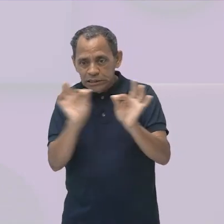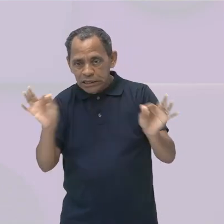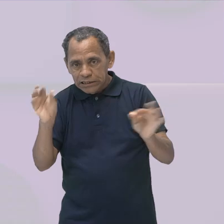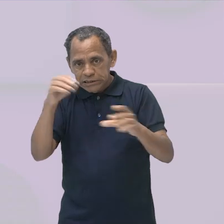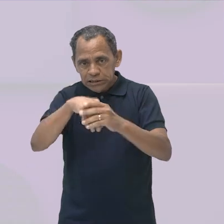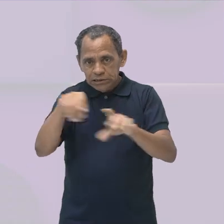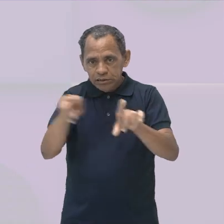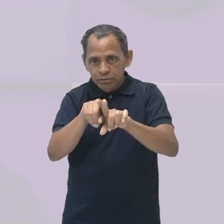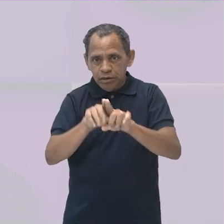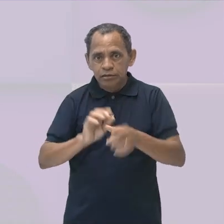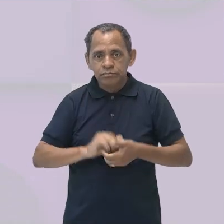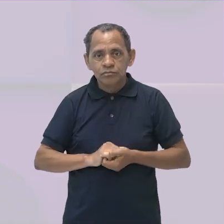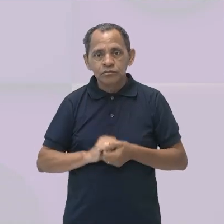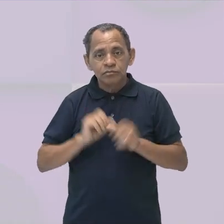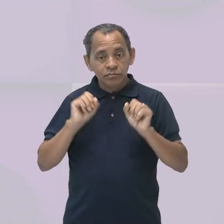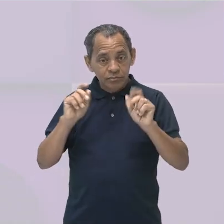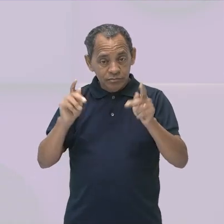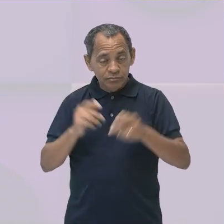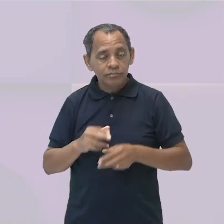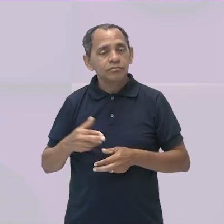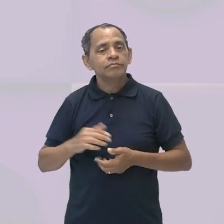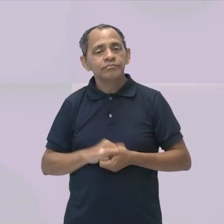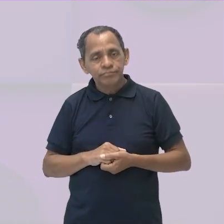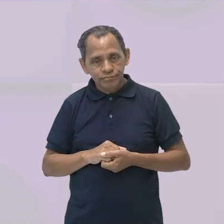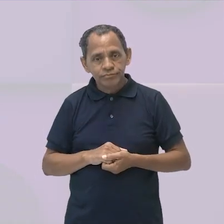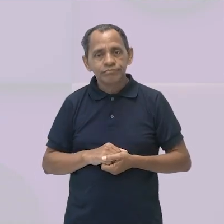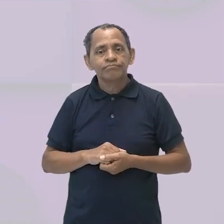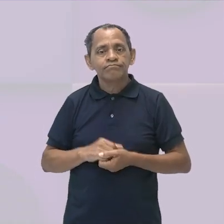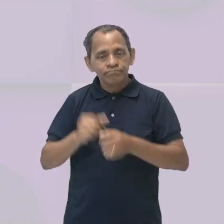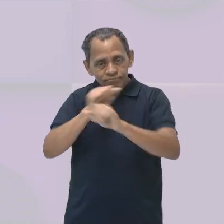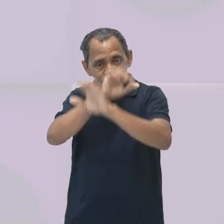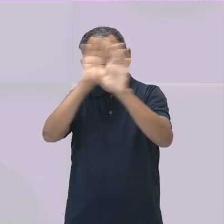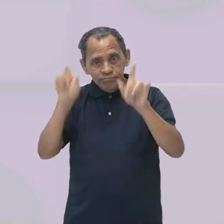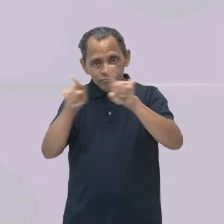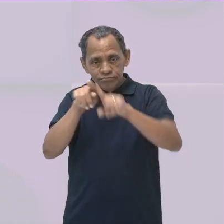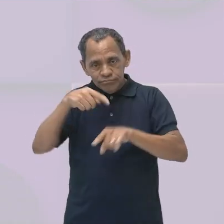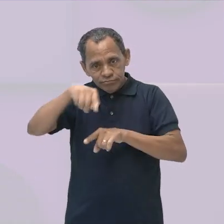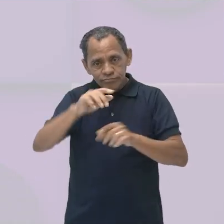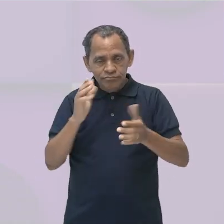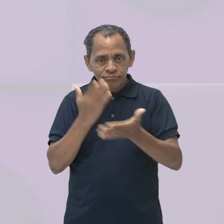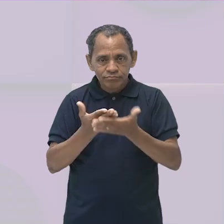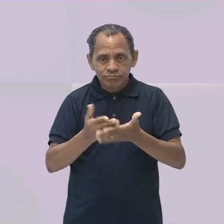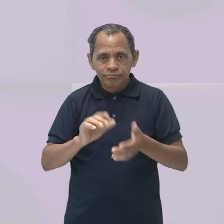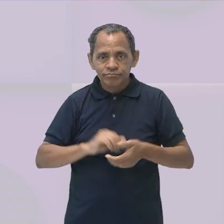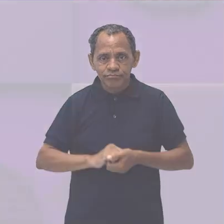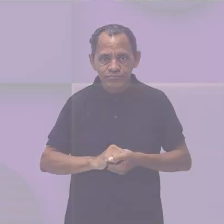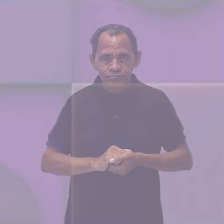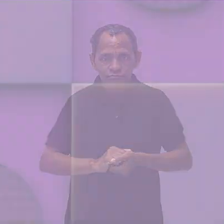numéricas, beleza? Espero que tenha sido bastante esclarecedora para você e até o nosso próximo encontro.